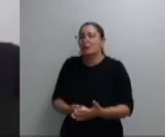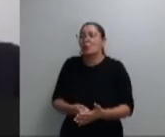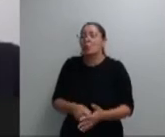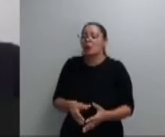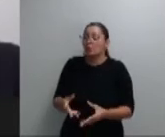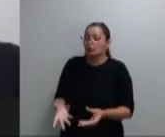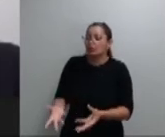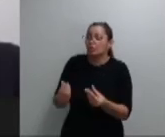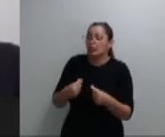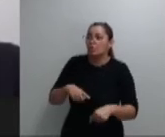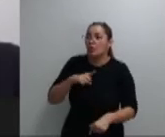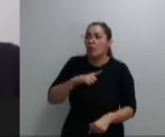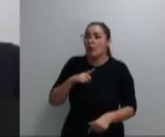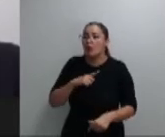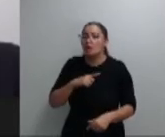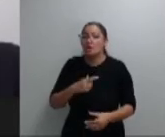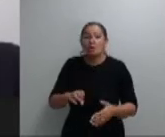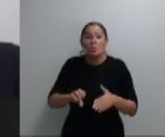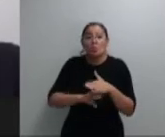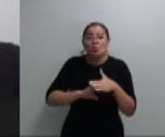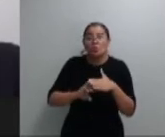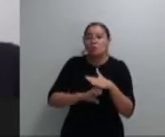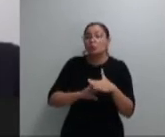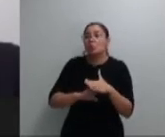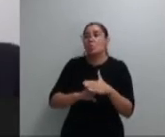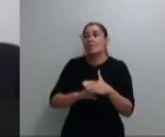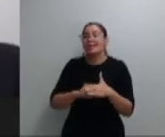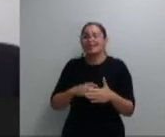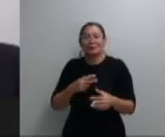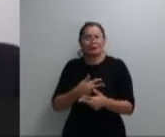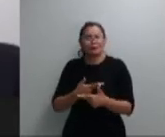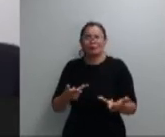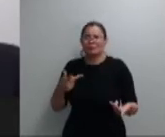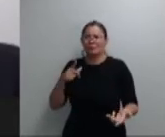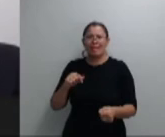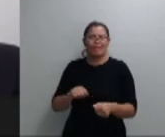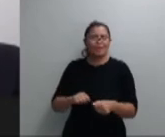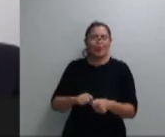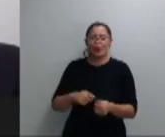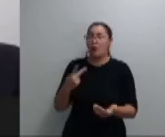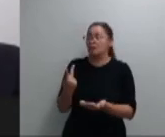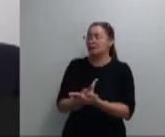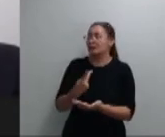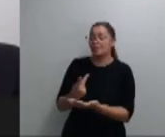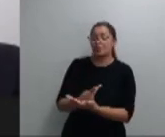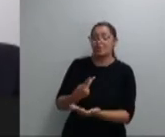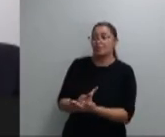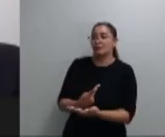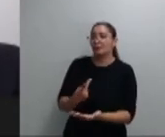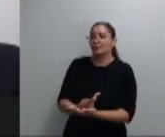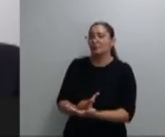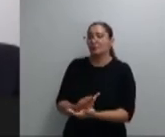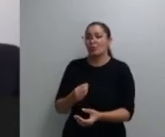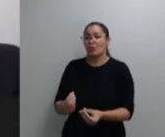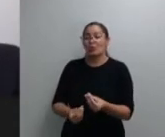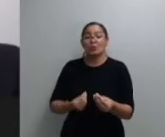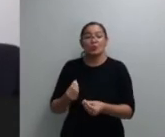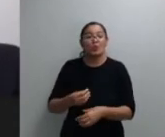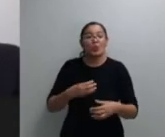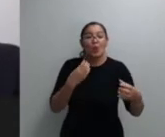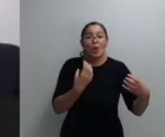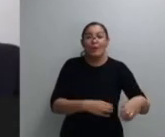diretamente empresa que por sua vez cometeu diversas irregularidades na condução do concurso